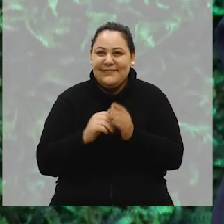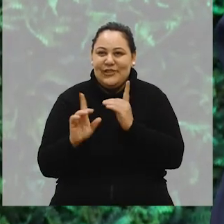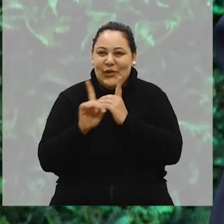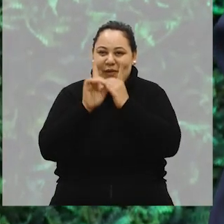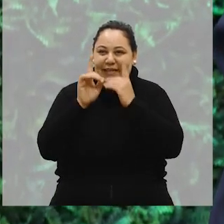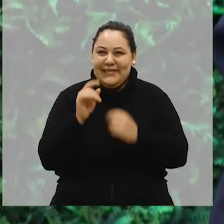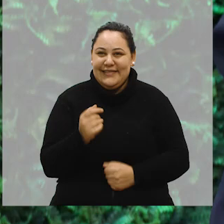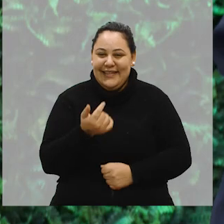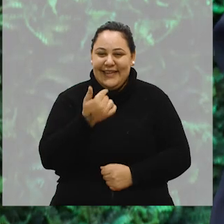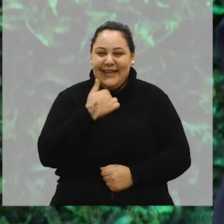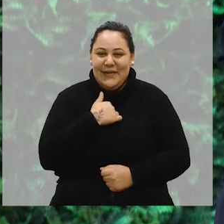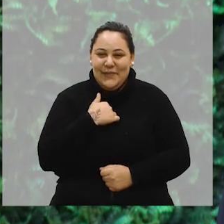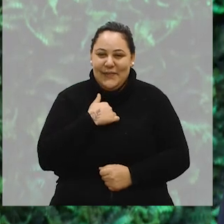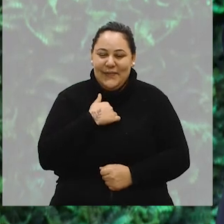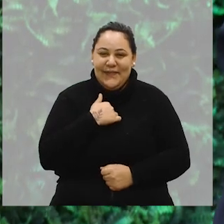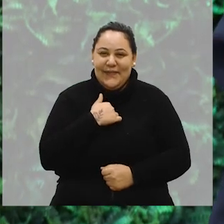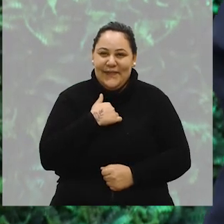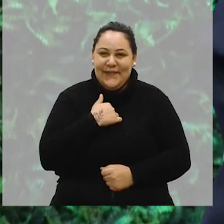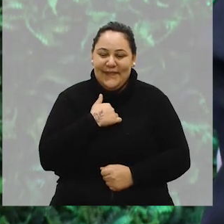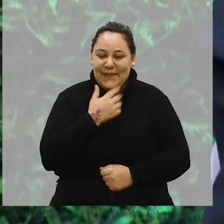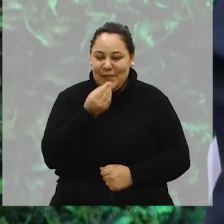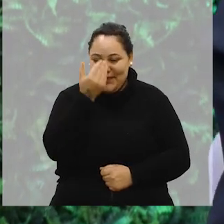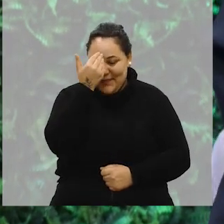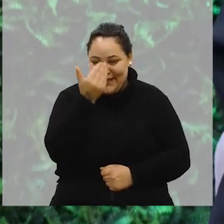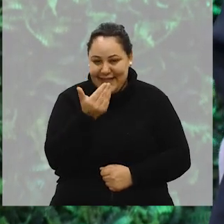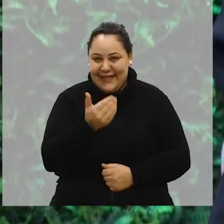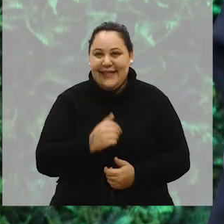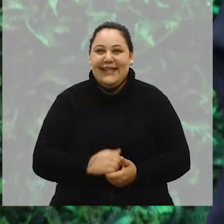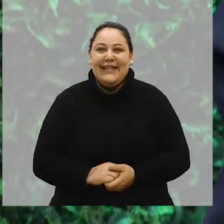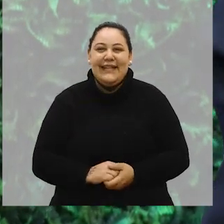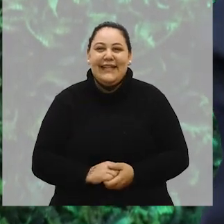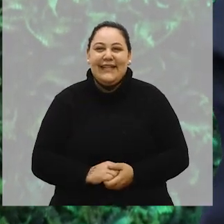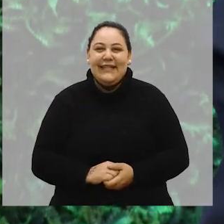lá num canto, já me descobriram lá, muito obrigado